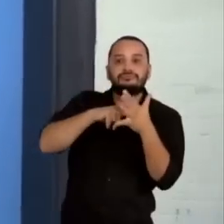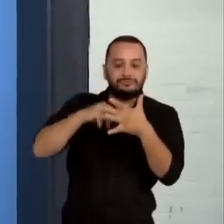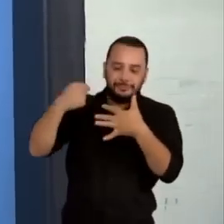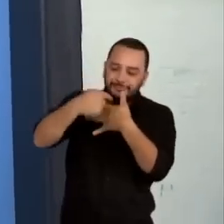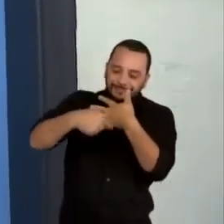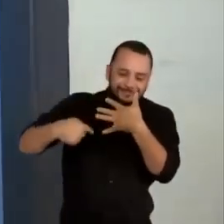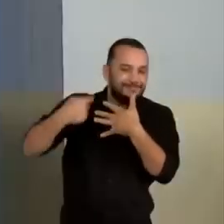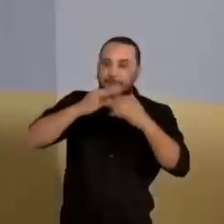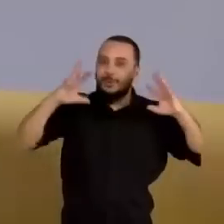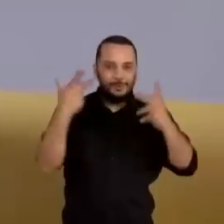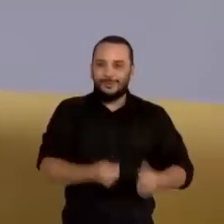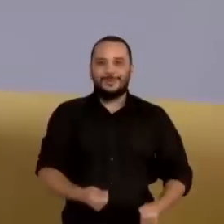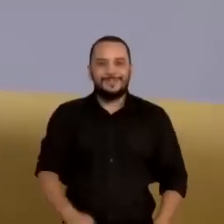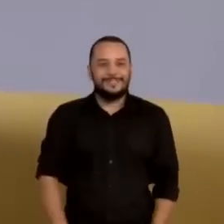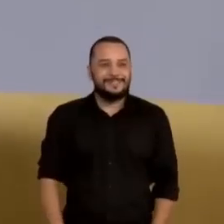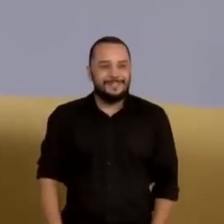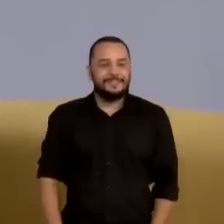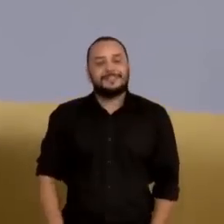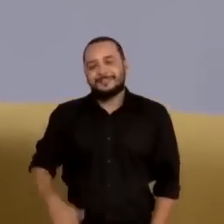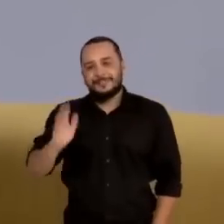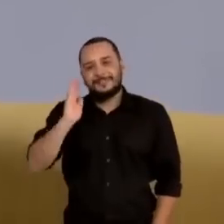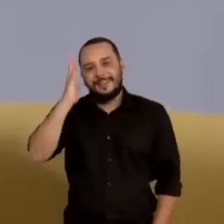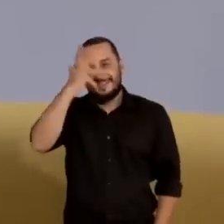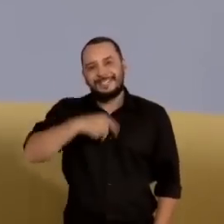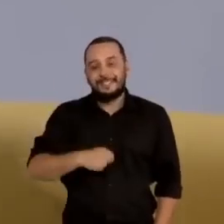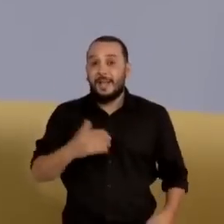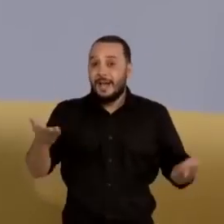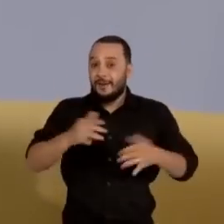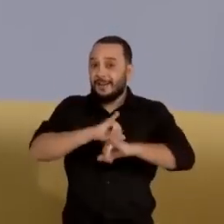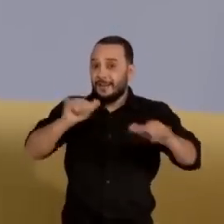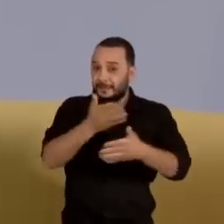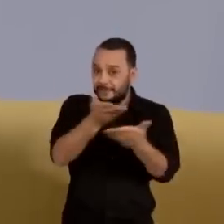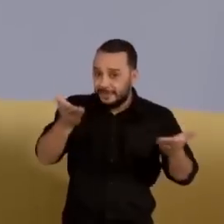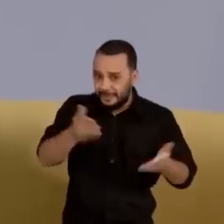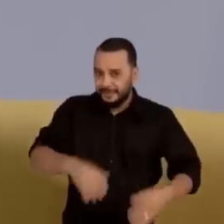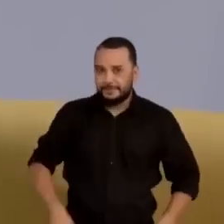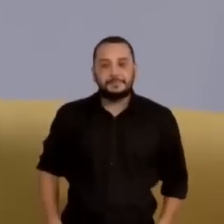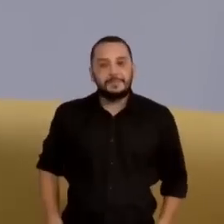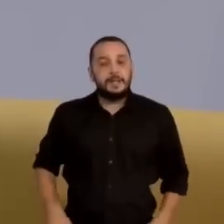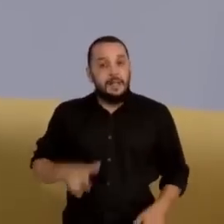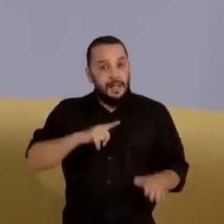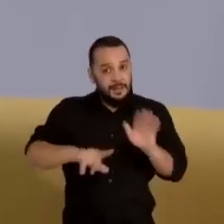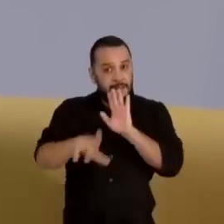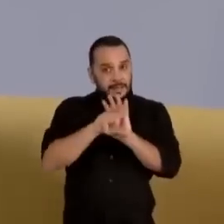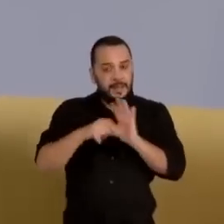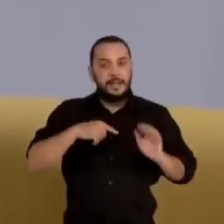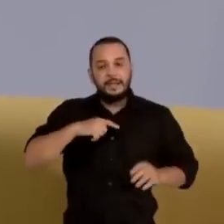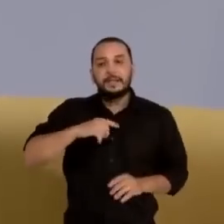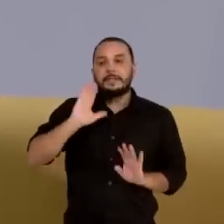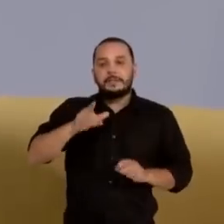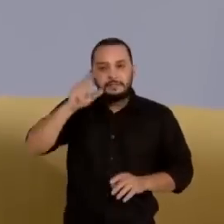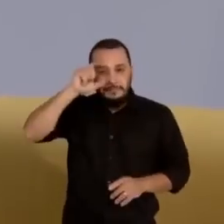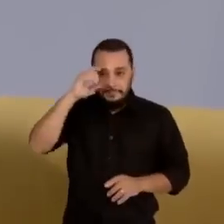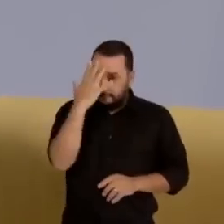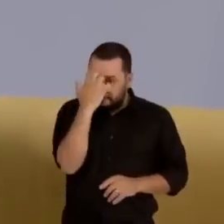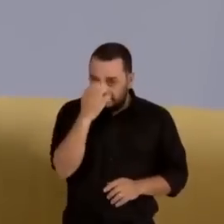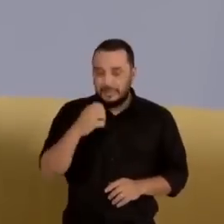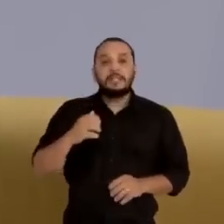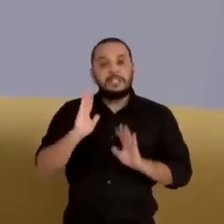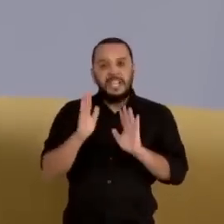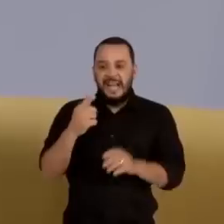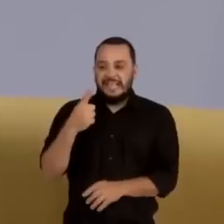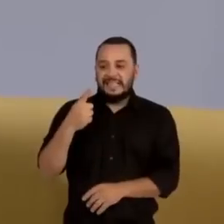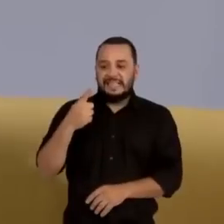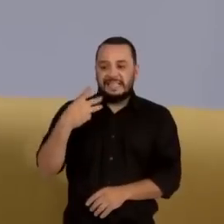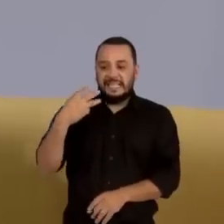tudo. Já está lindo. Agora um recado para você. A Lei Maria da Penha completa 13 anos, mas a violência